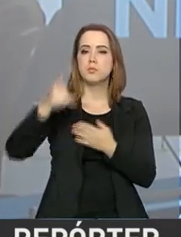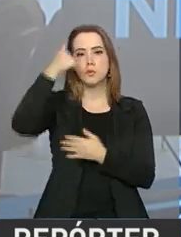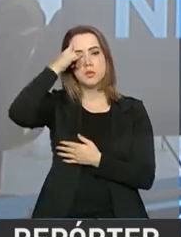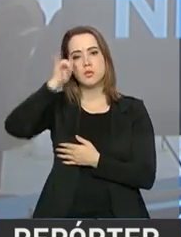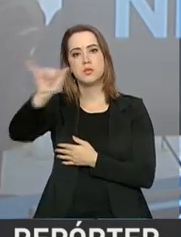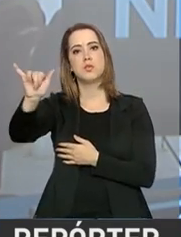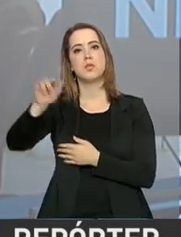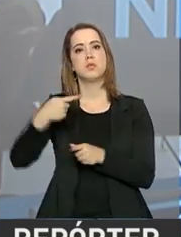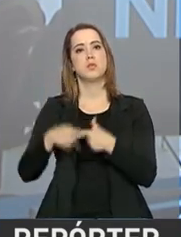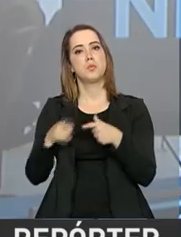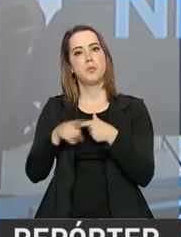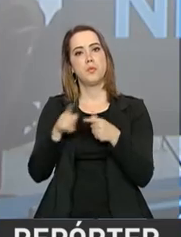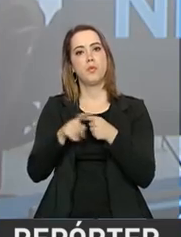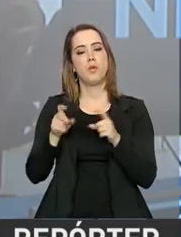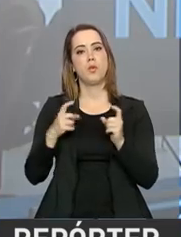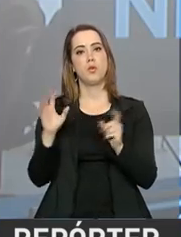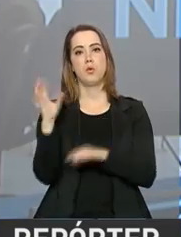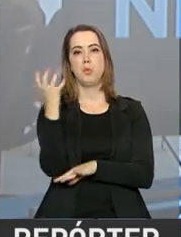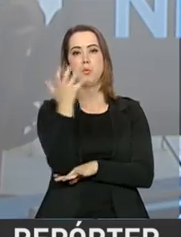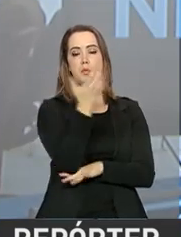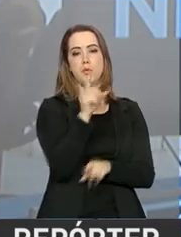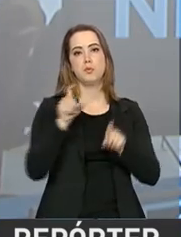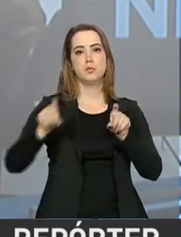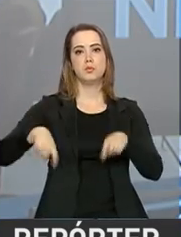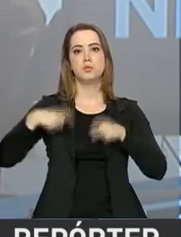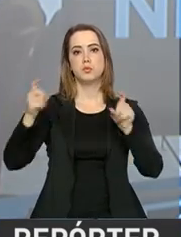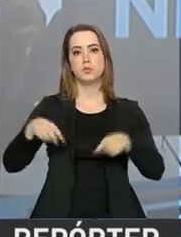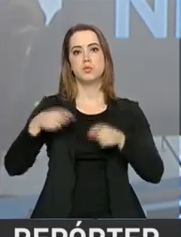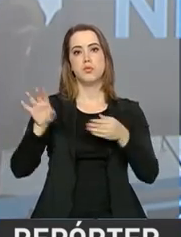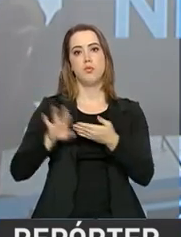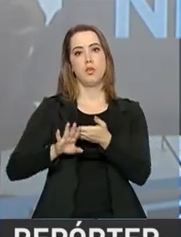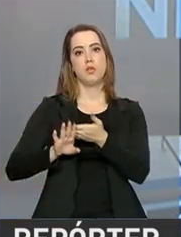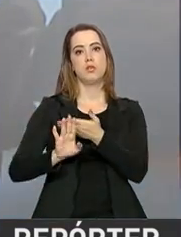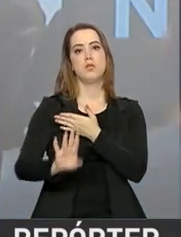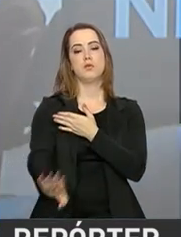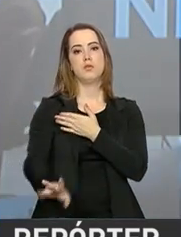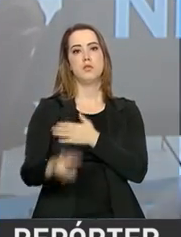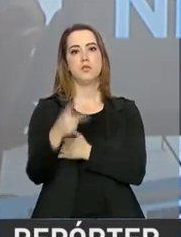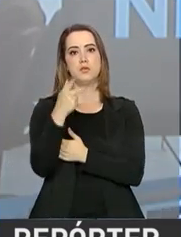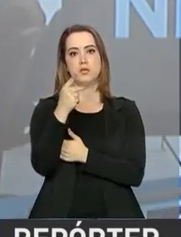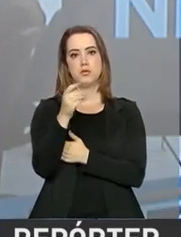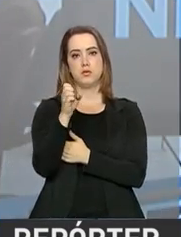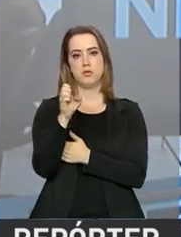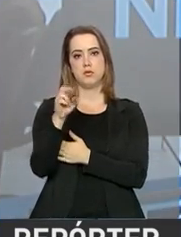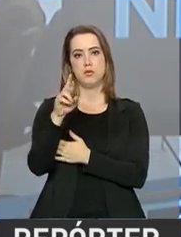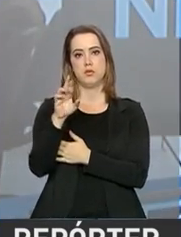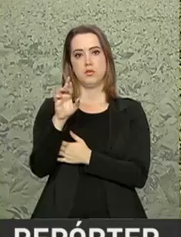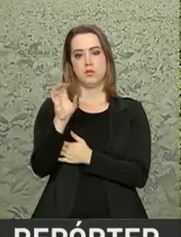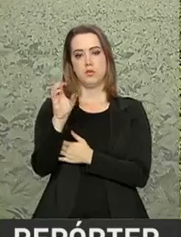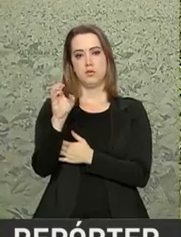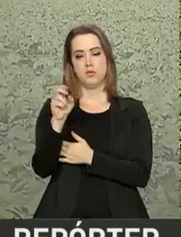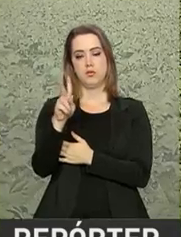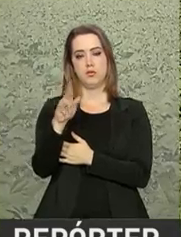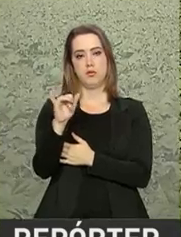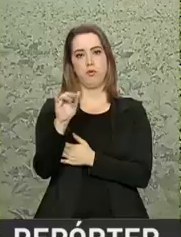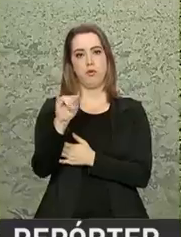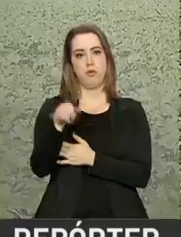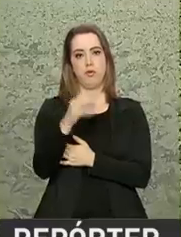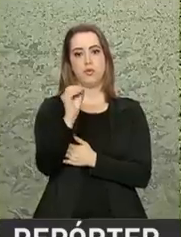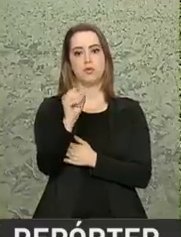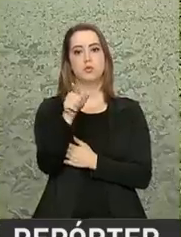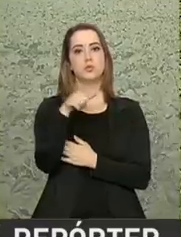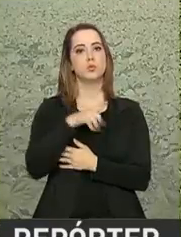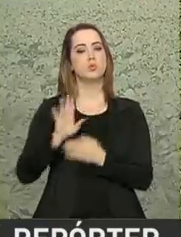vai ajudar no combate a um dos piores inimigos das lavouras no país que é o PC vejo as